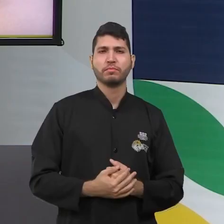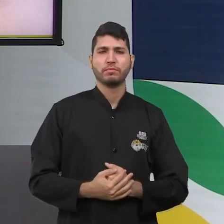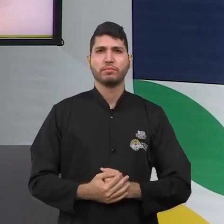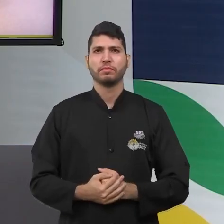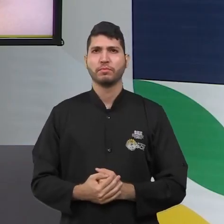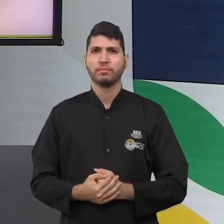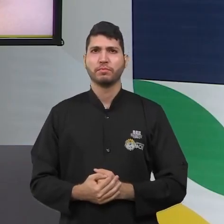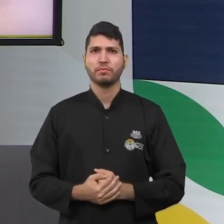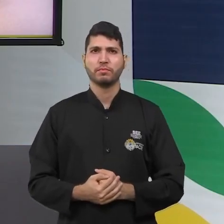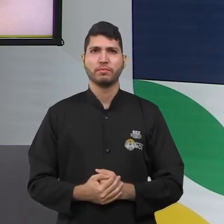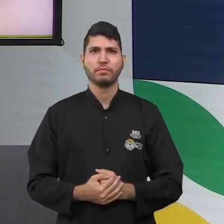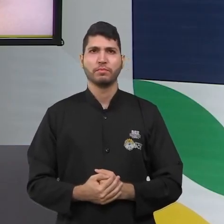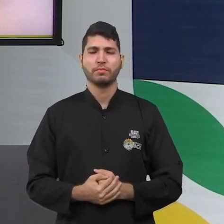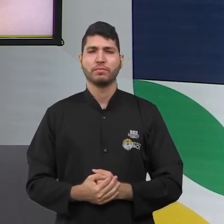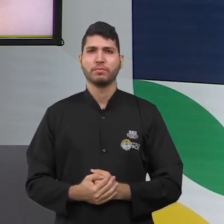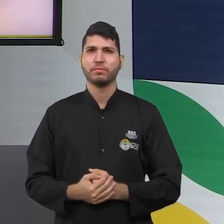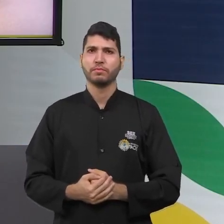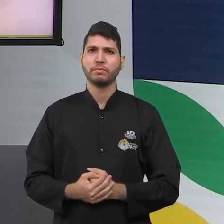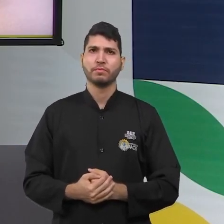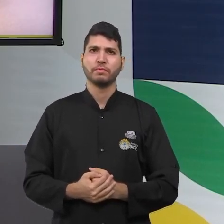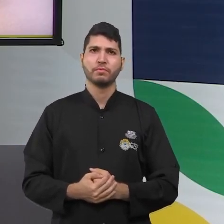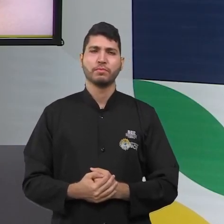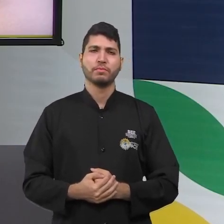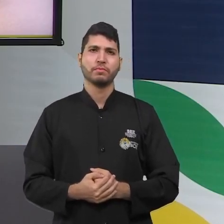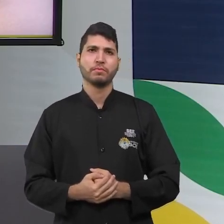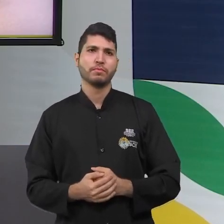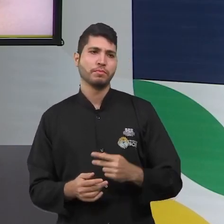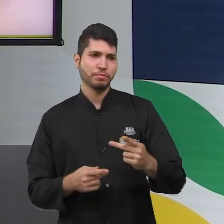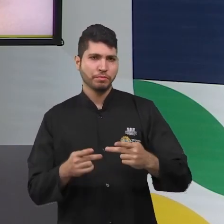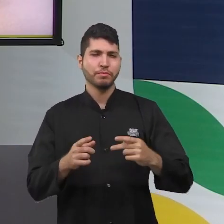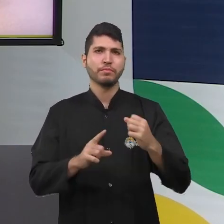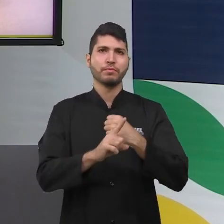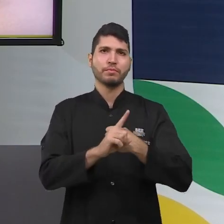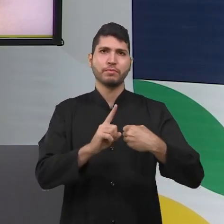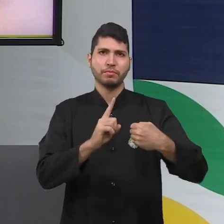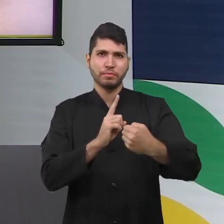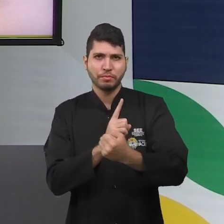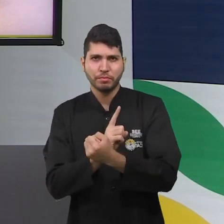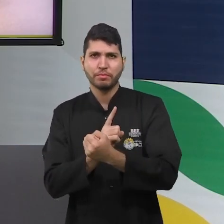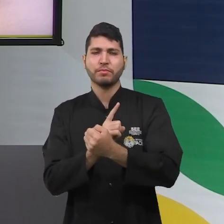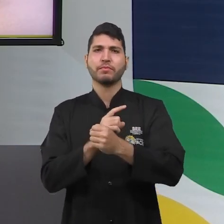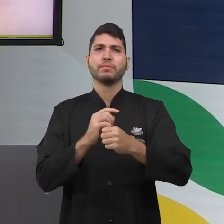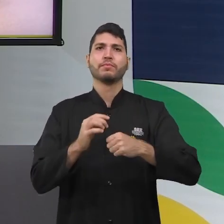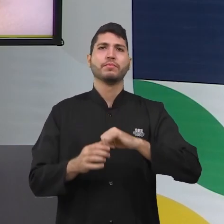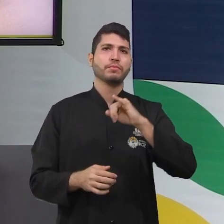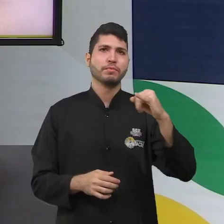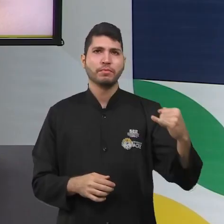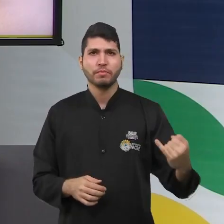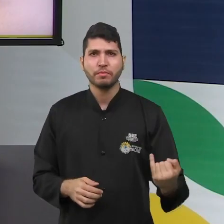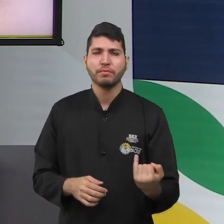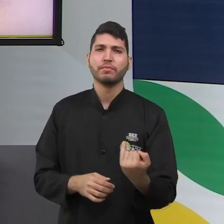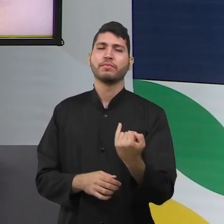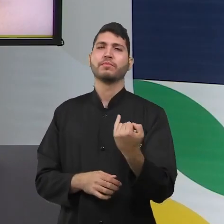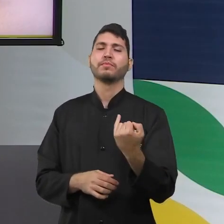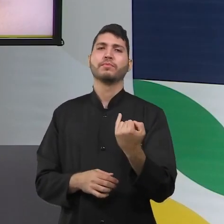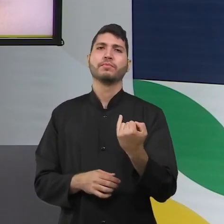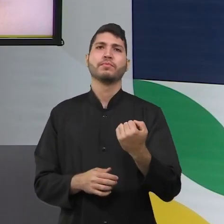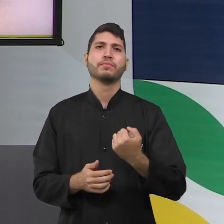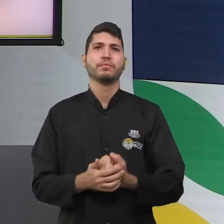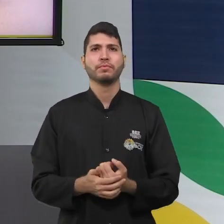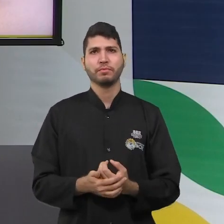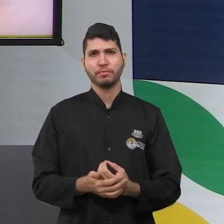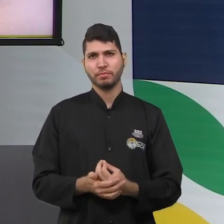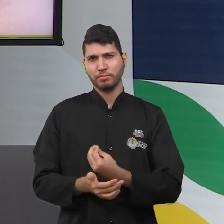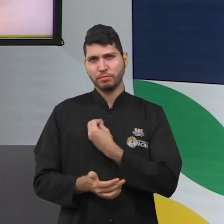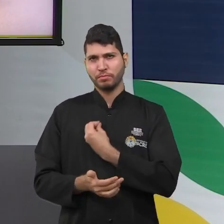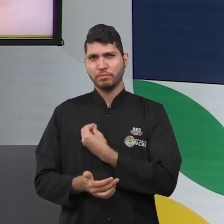que nos direcionam a abordar por que o projeto social? Porque é uma forma, é um instrumento de buscar ofertar à comunidade vivência de